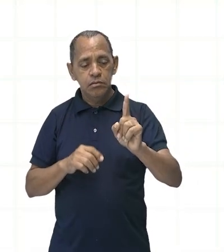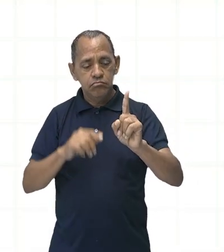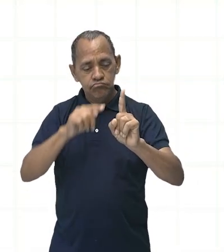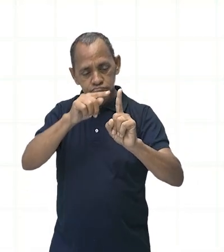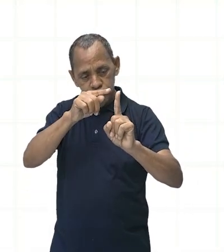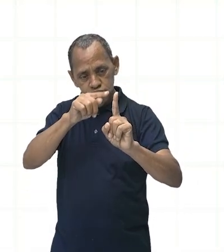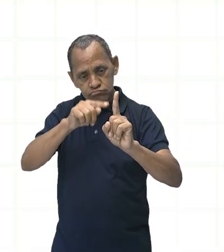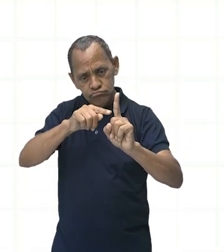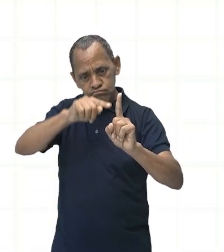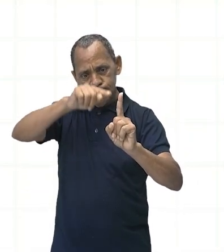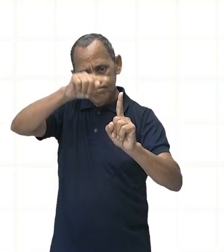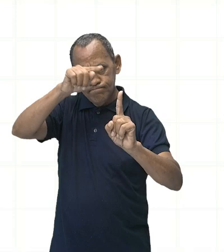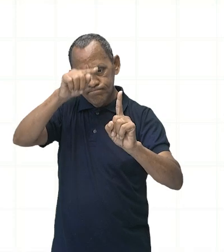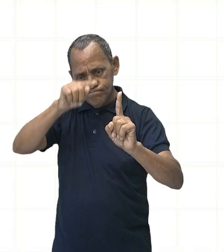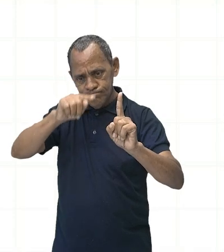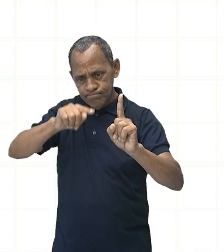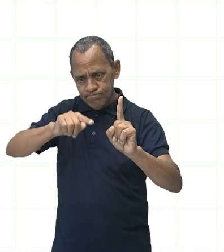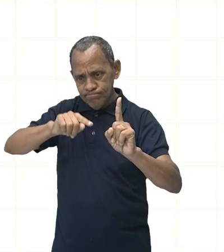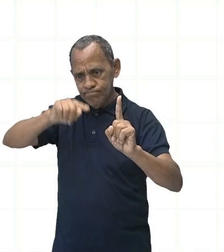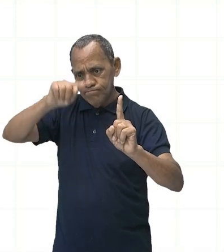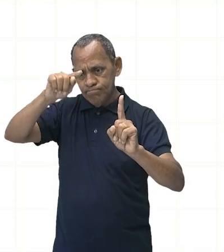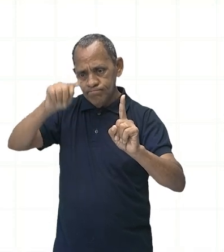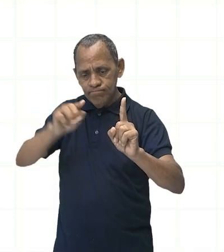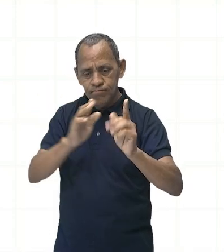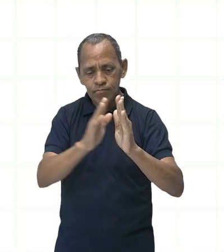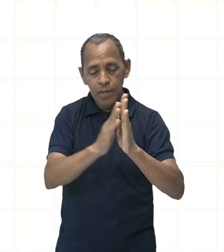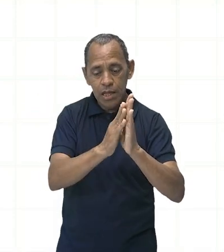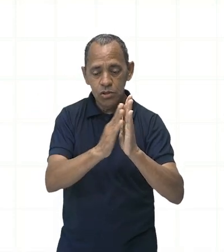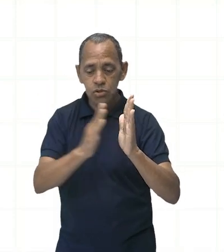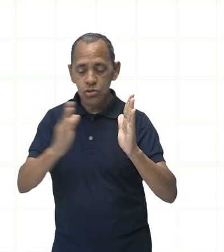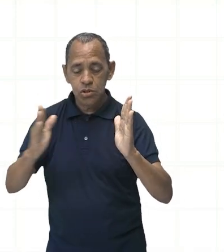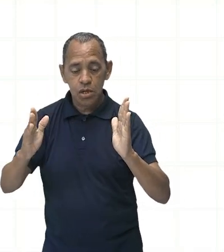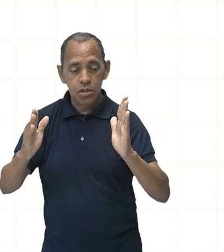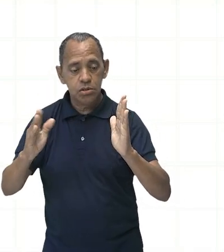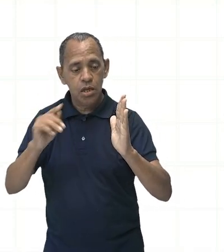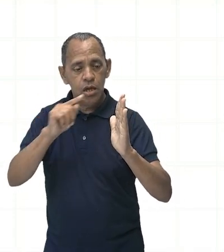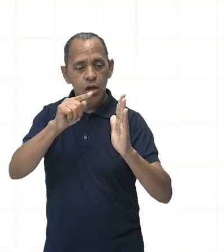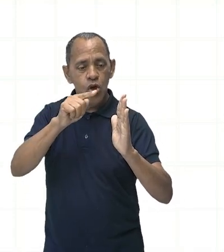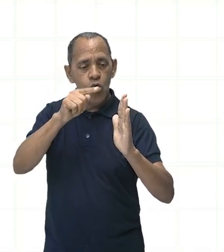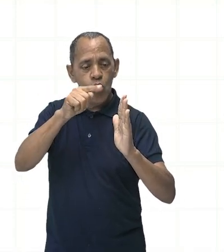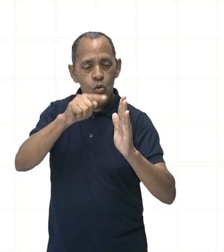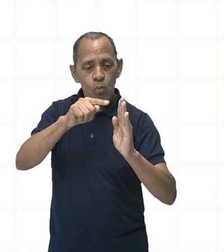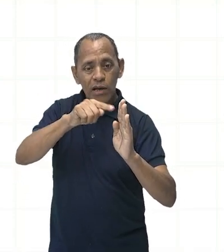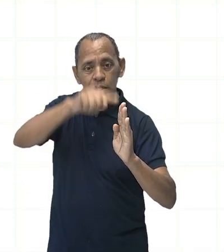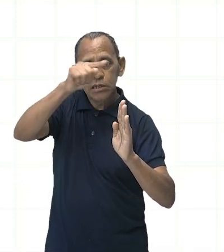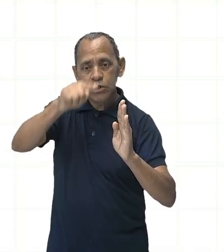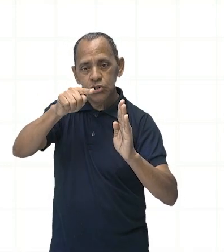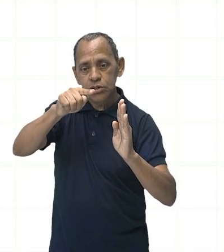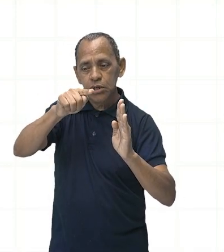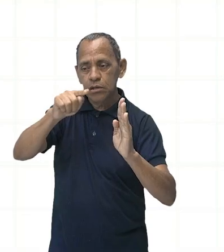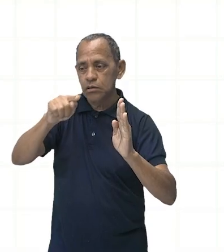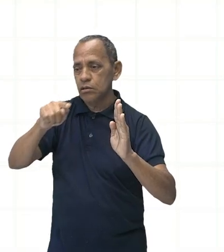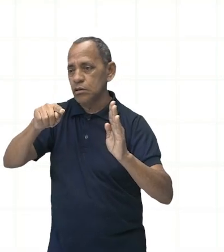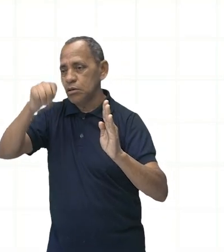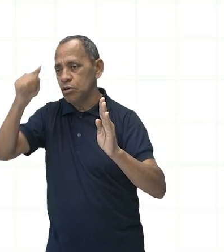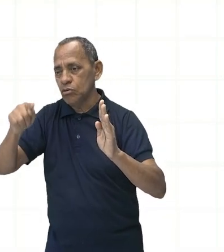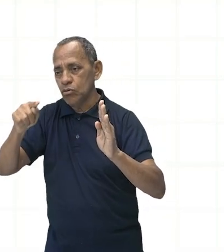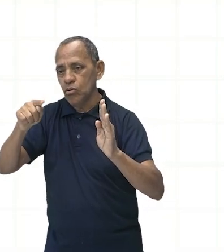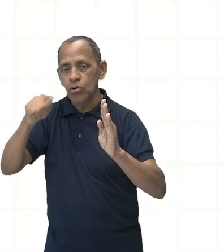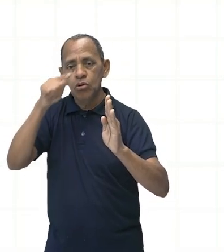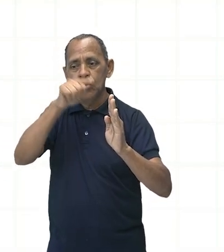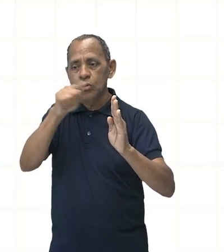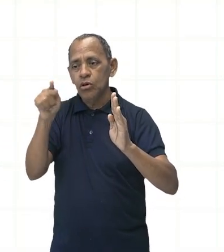de amplitude. Já a distância entre uma crista e a crista seguinte, nós